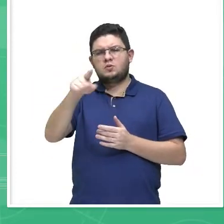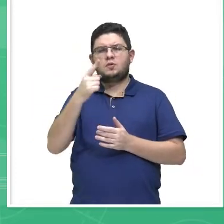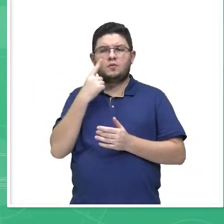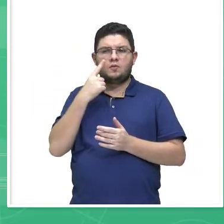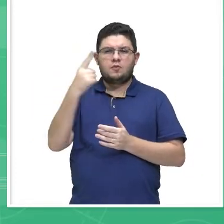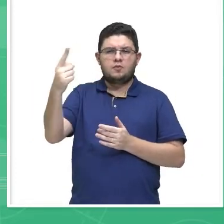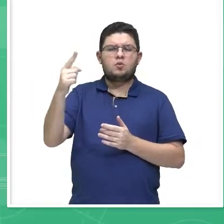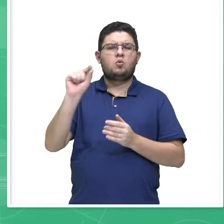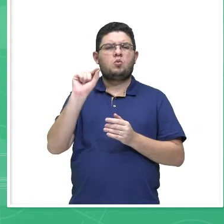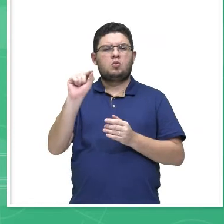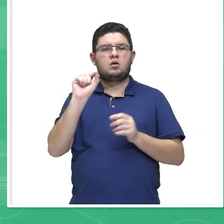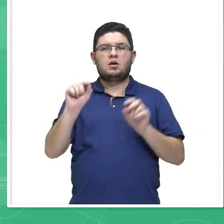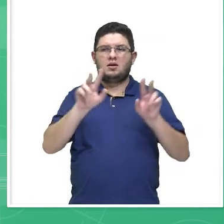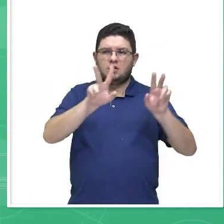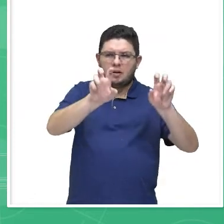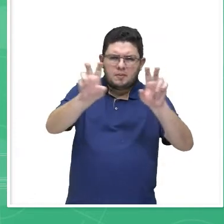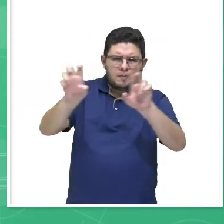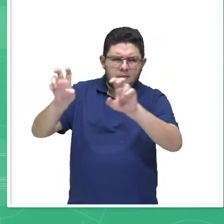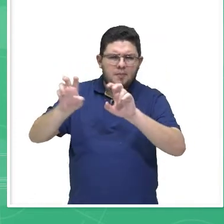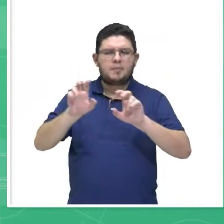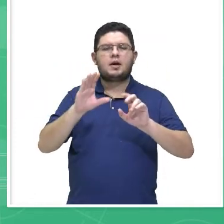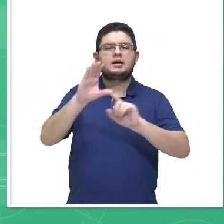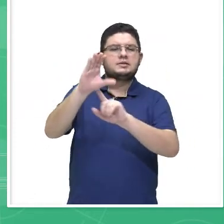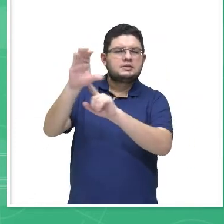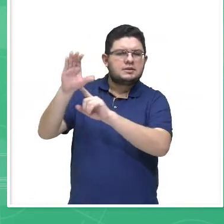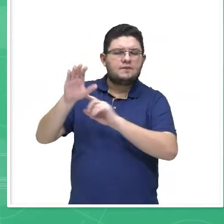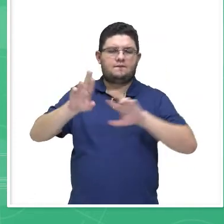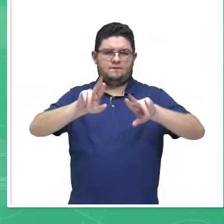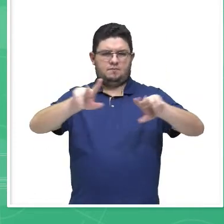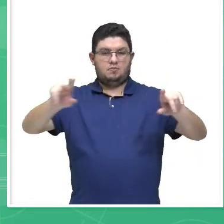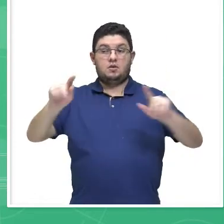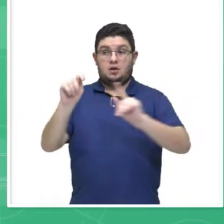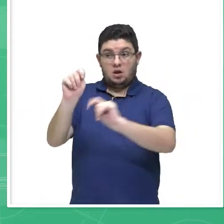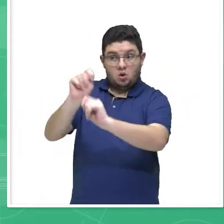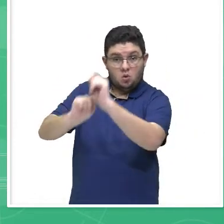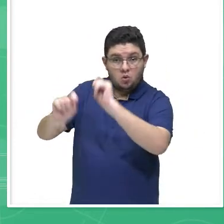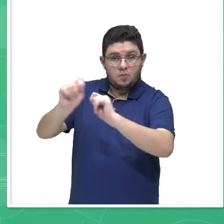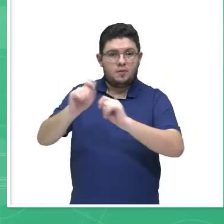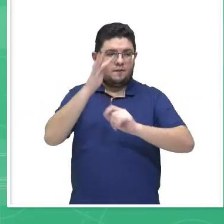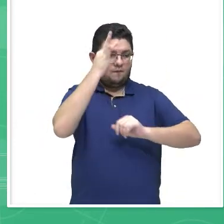em vários campos das ciências, como na economia, na